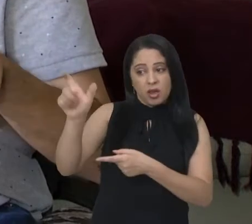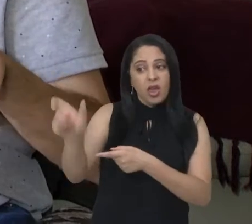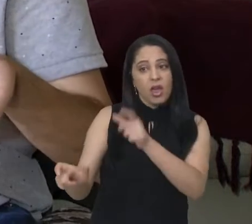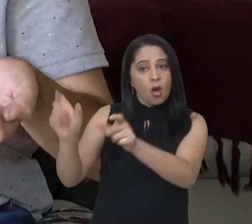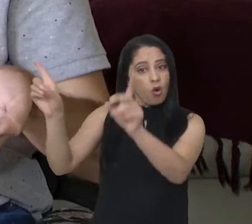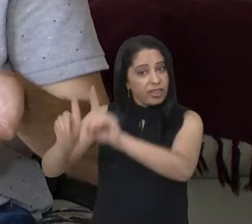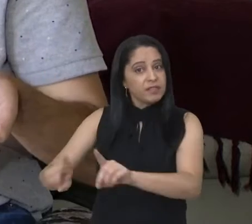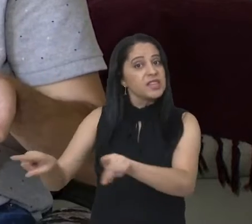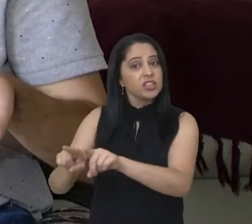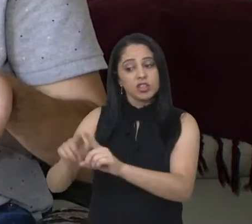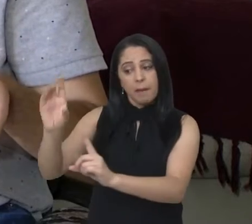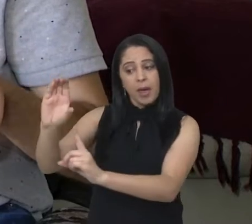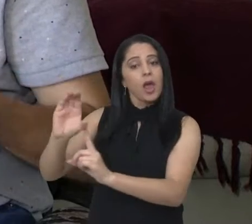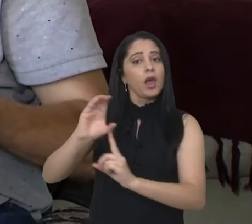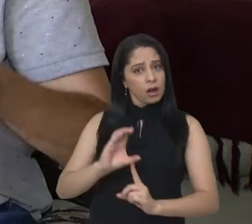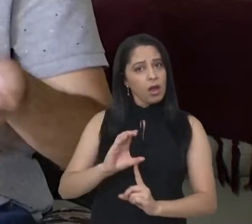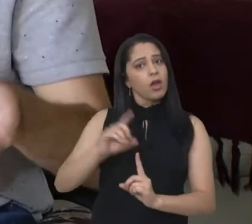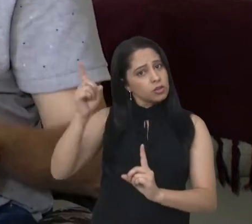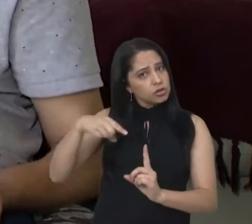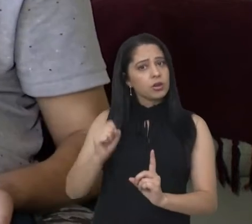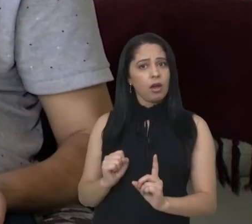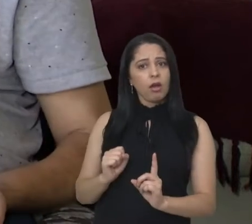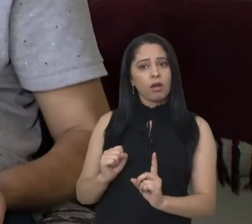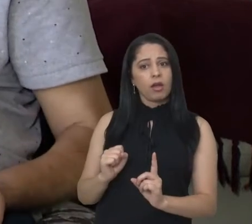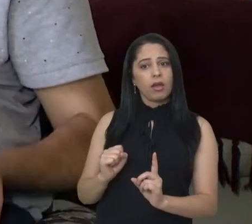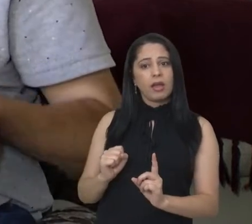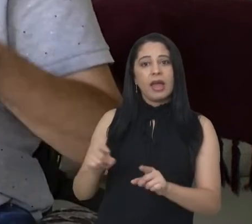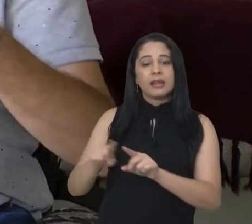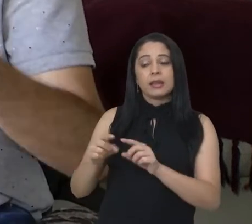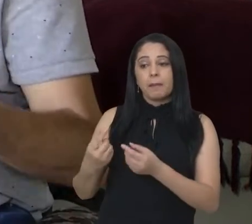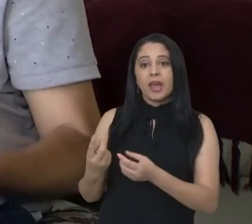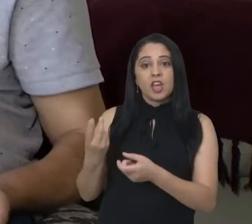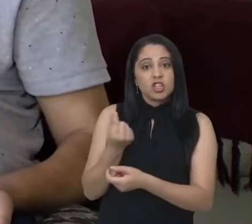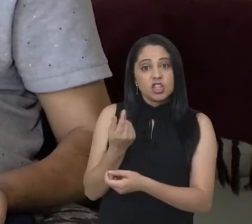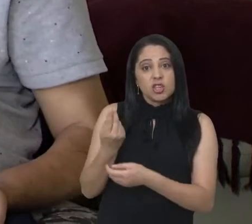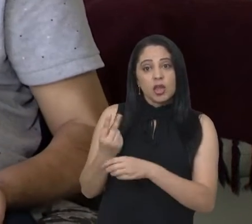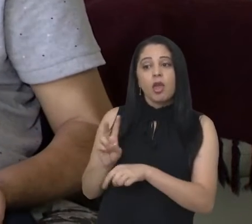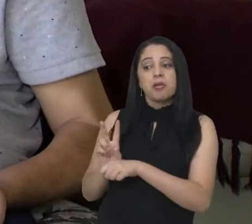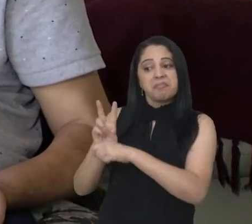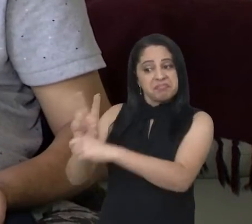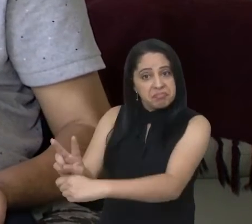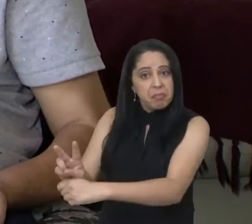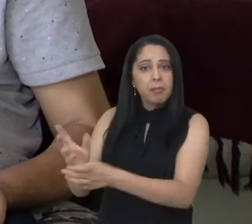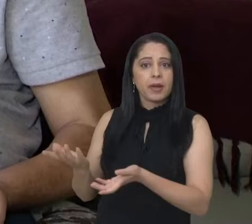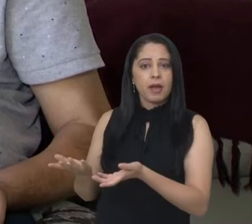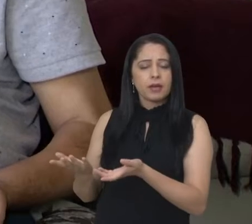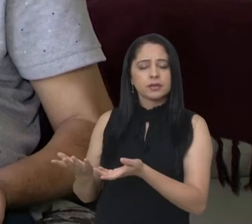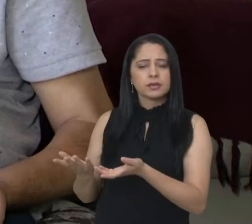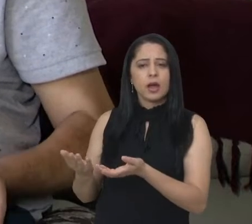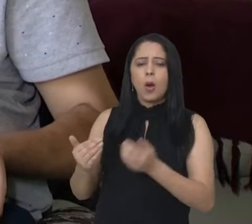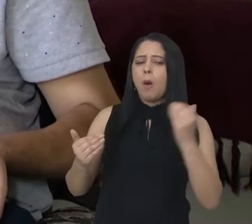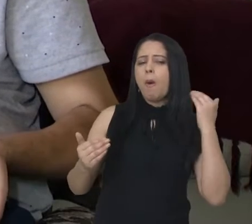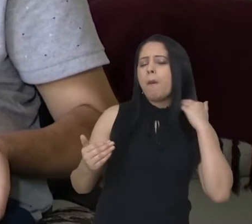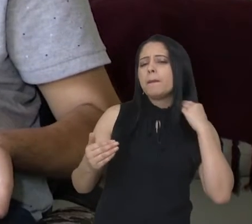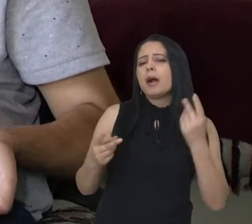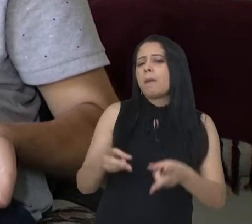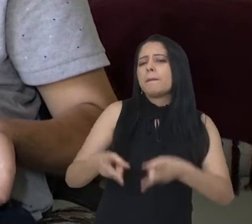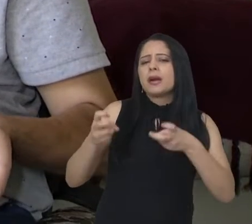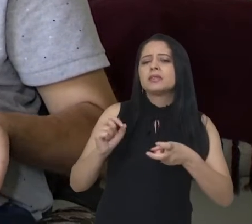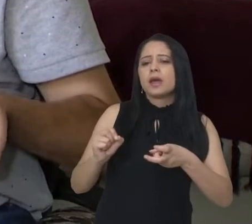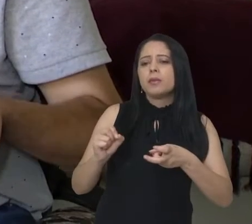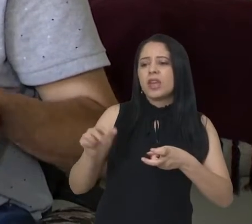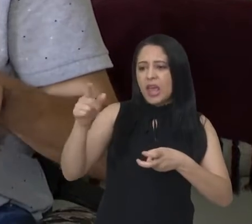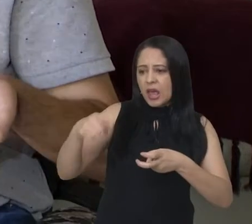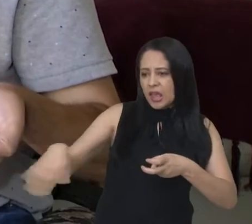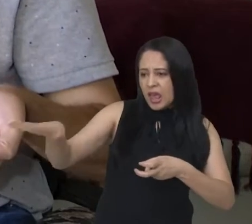ao nicho de clientes da pessoa com deficiência é o aumento de créditos, a facilidade dos consignados. Então, eles estão vendo nisso